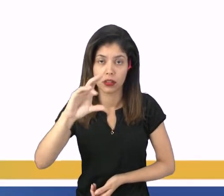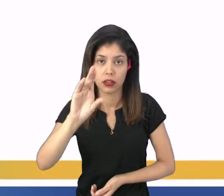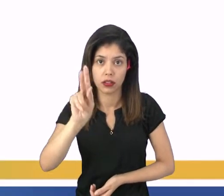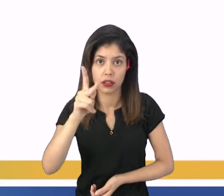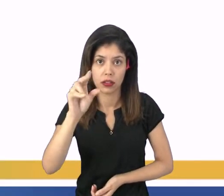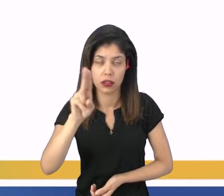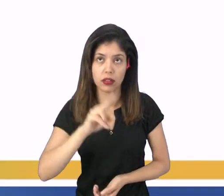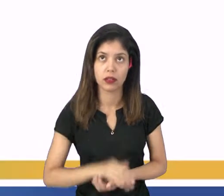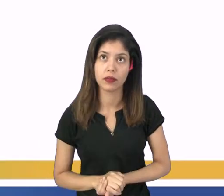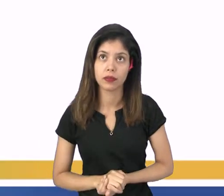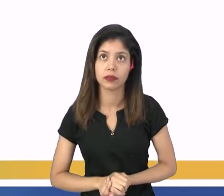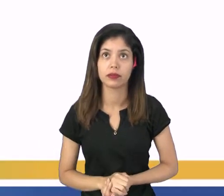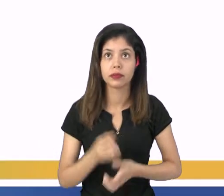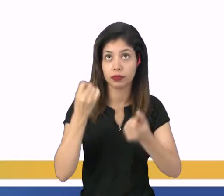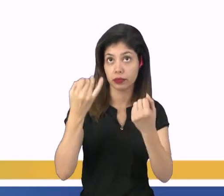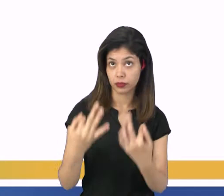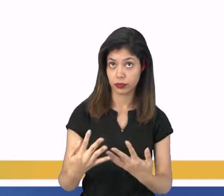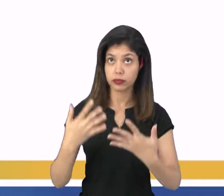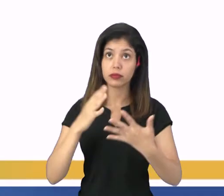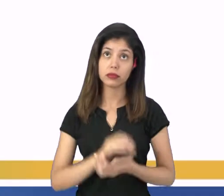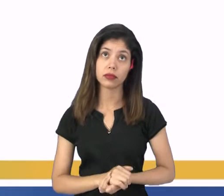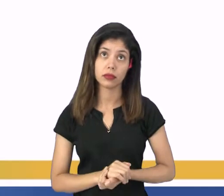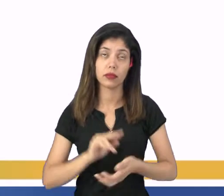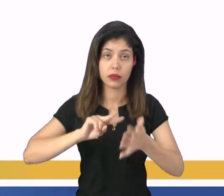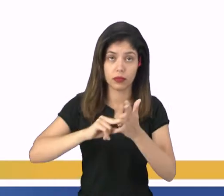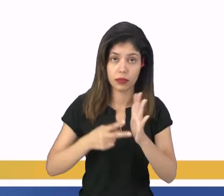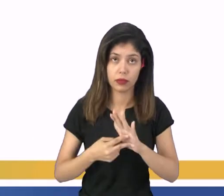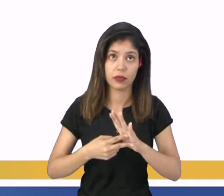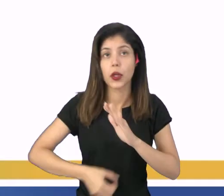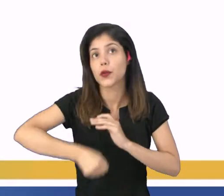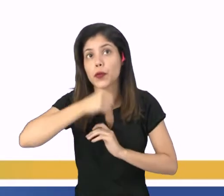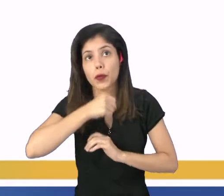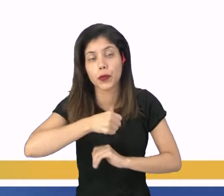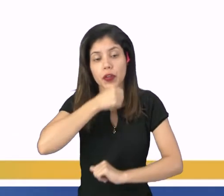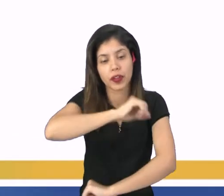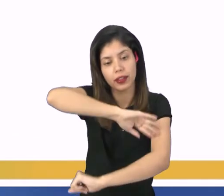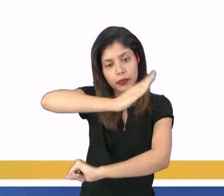na língua quechua, Machu Picchu significa velha montanha.